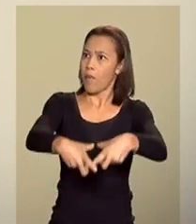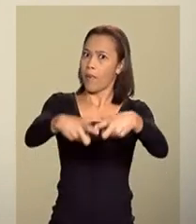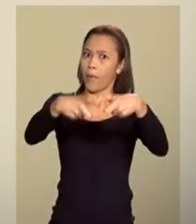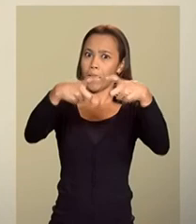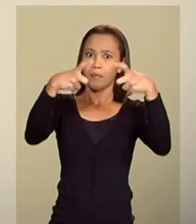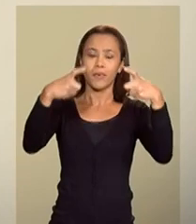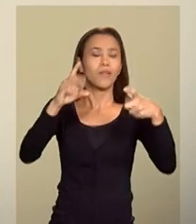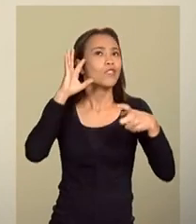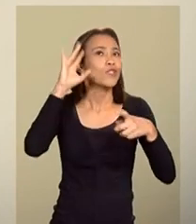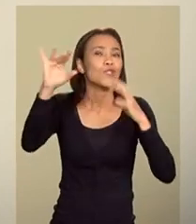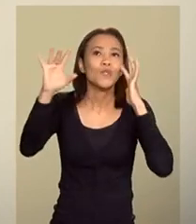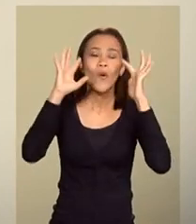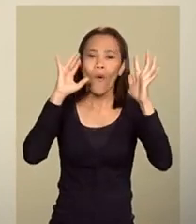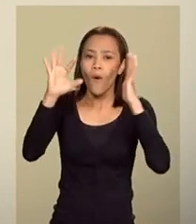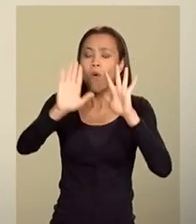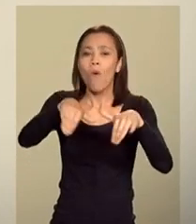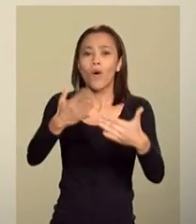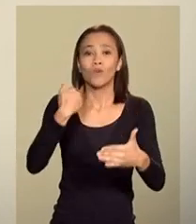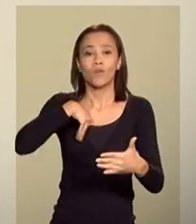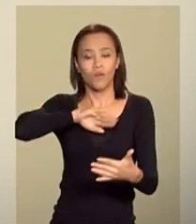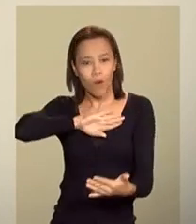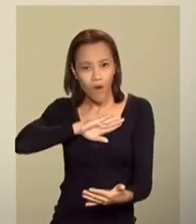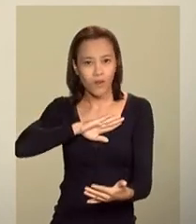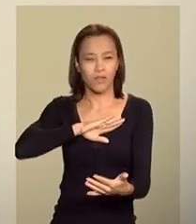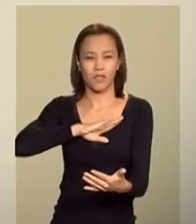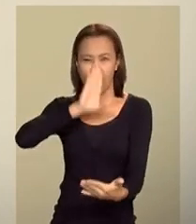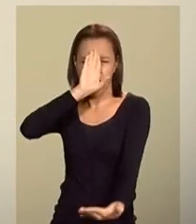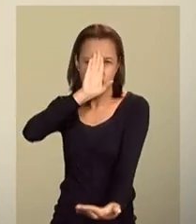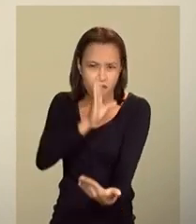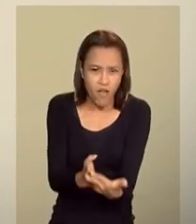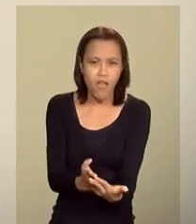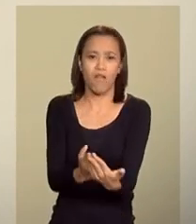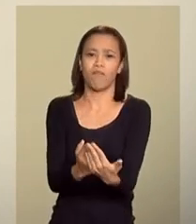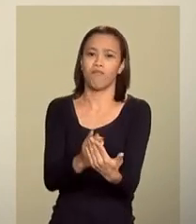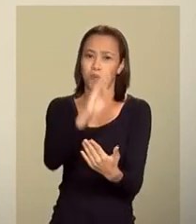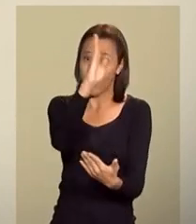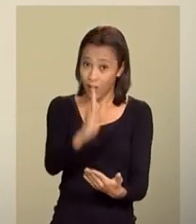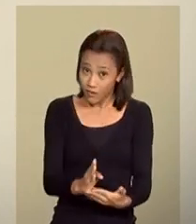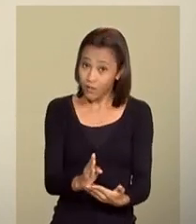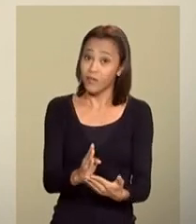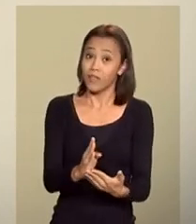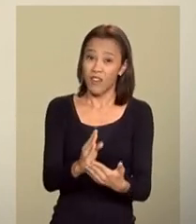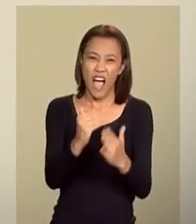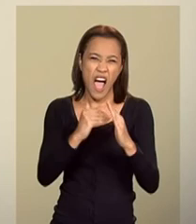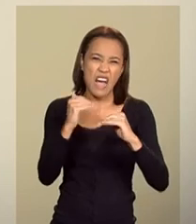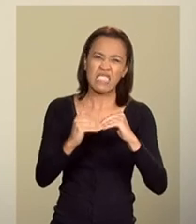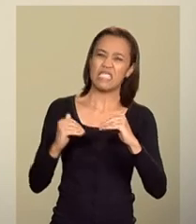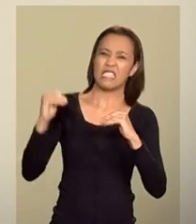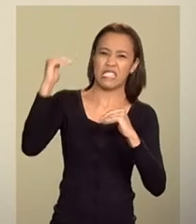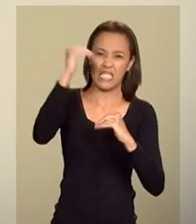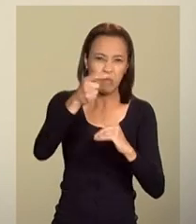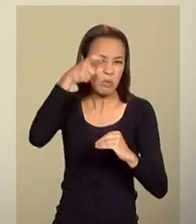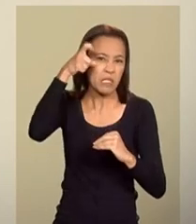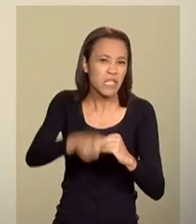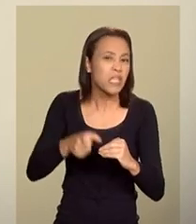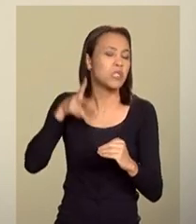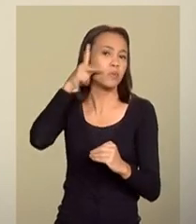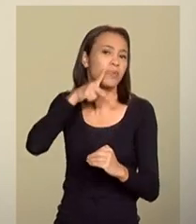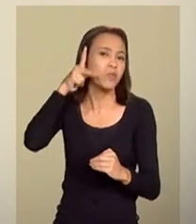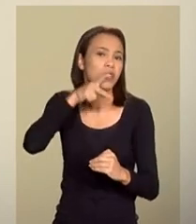dos nossos sonhos quando colocarmos a nossa fé no Brasil acima dos nossos interesses